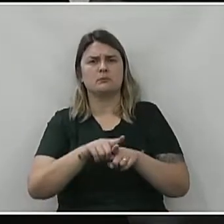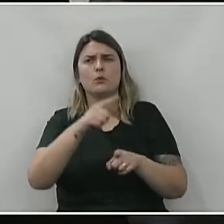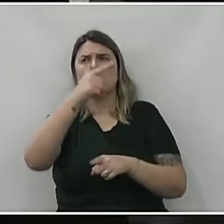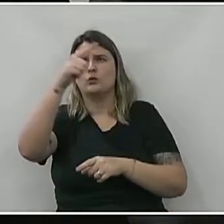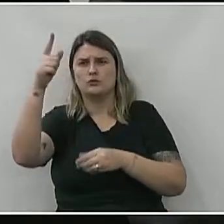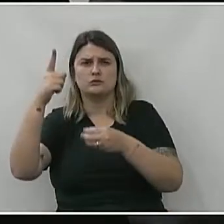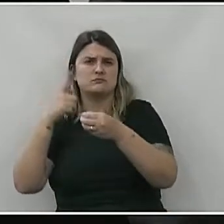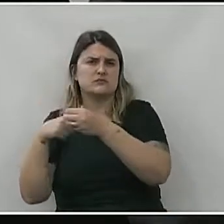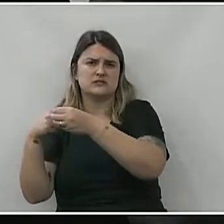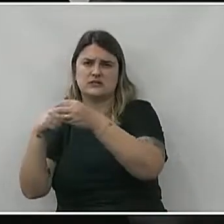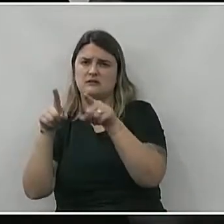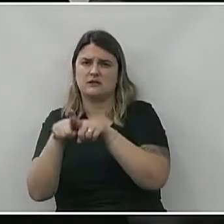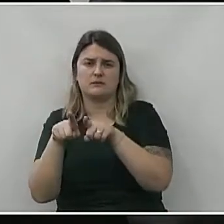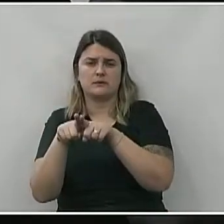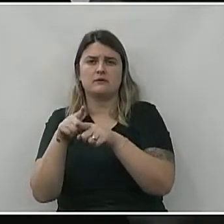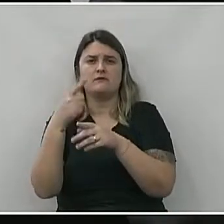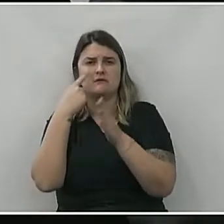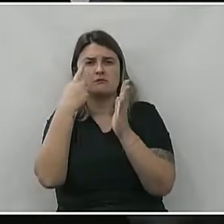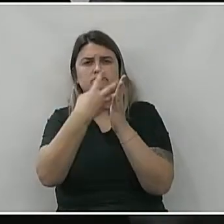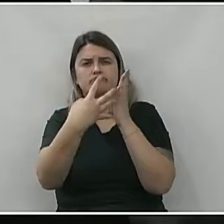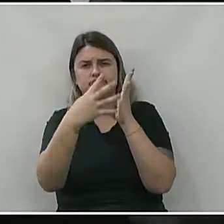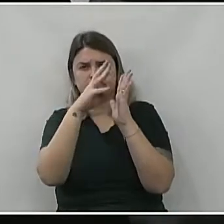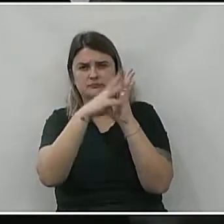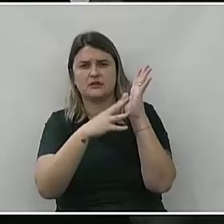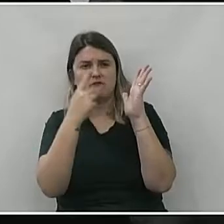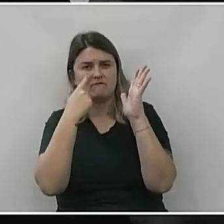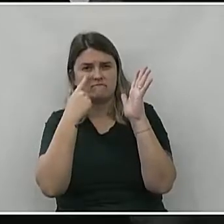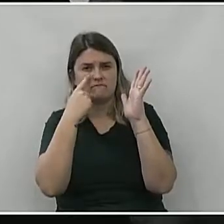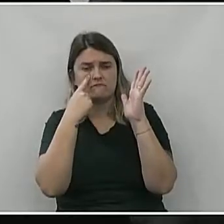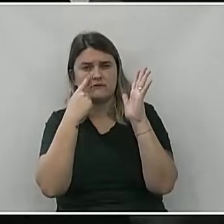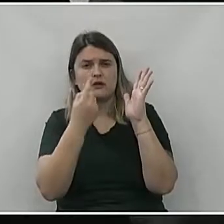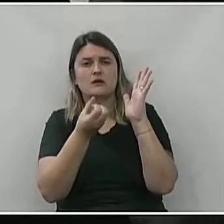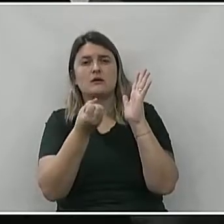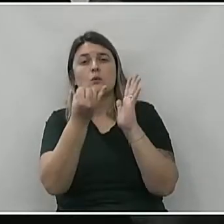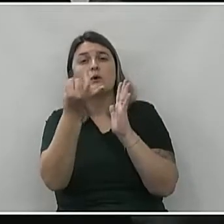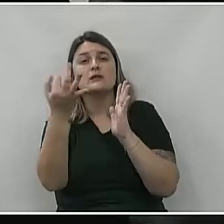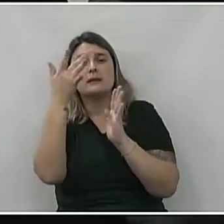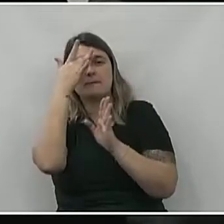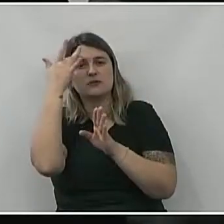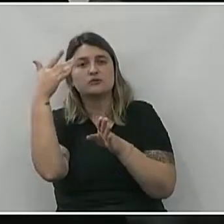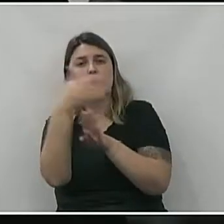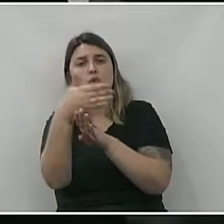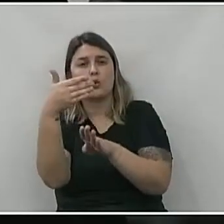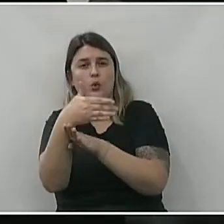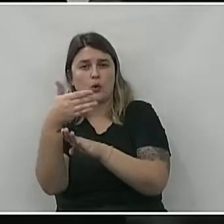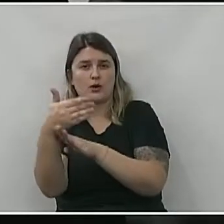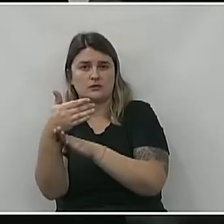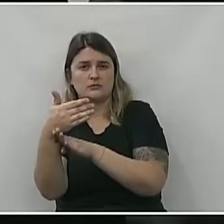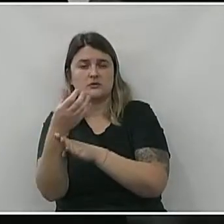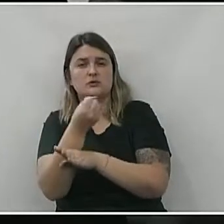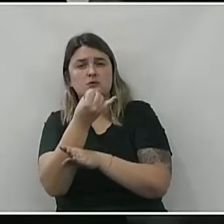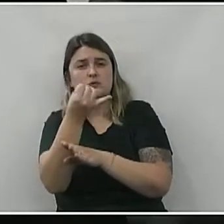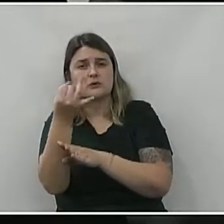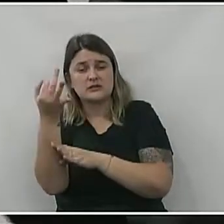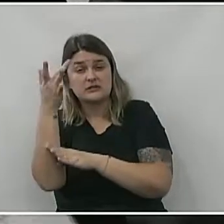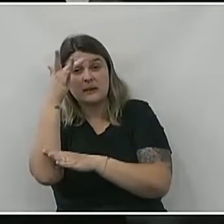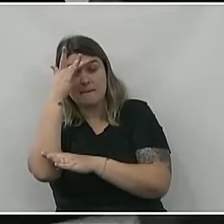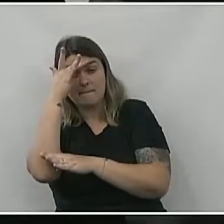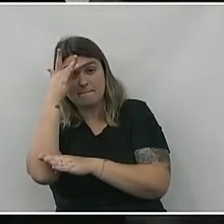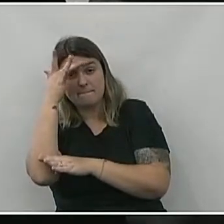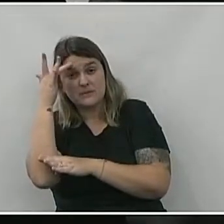municípios brasileiros. Na tabela que eu coloquei aqui, a gente vê a média mensal de passageiros transportados e a média mensal de